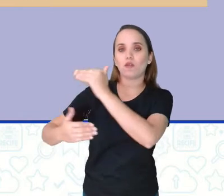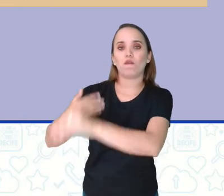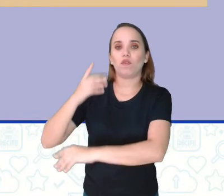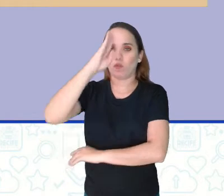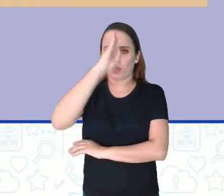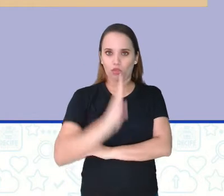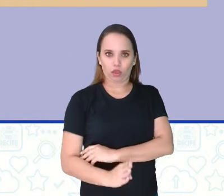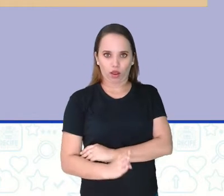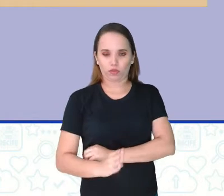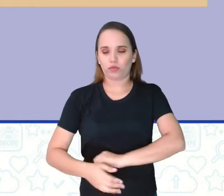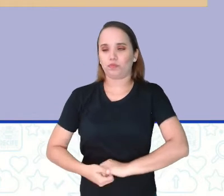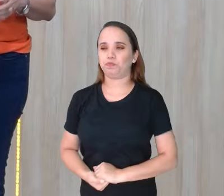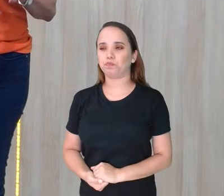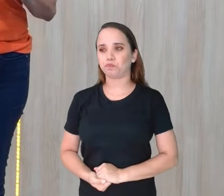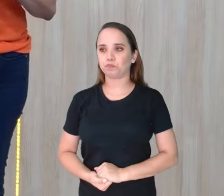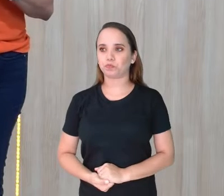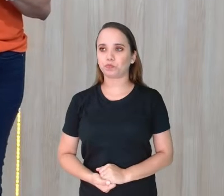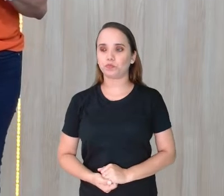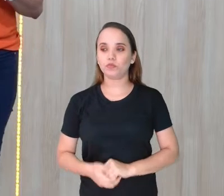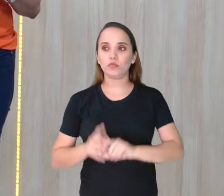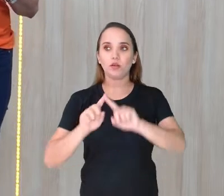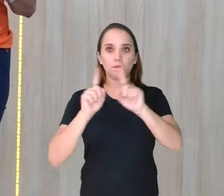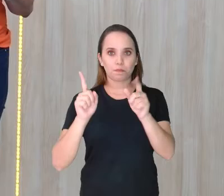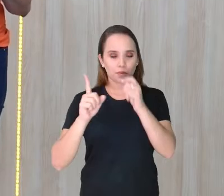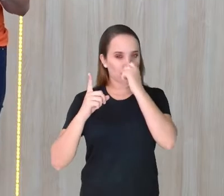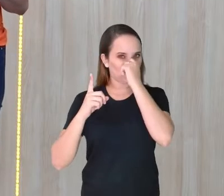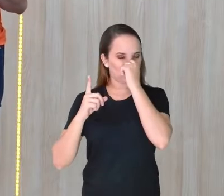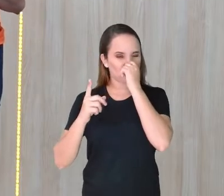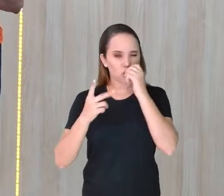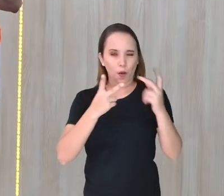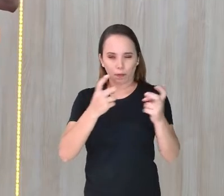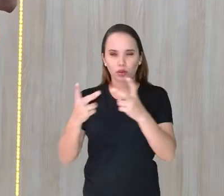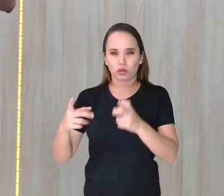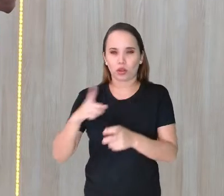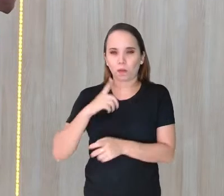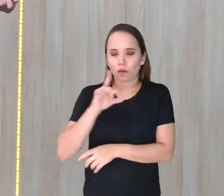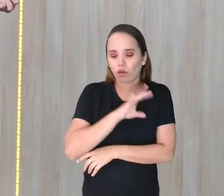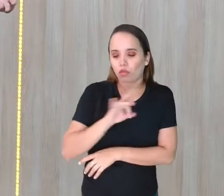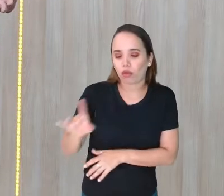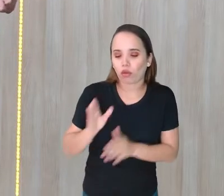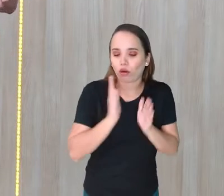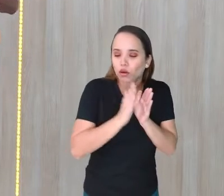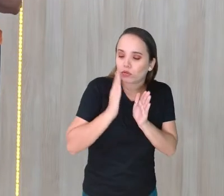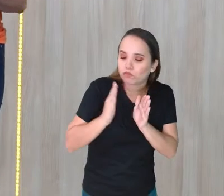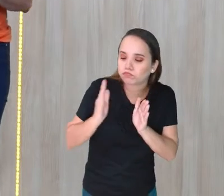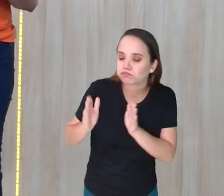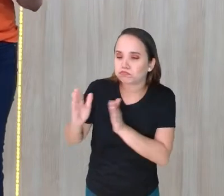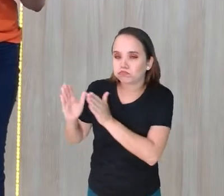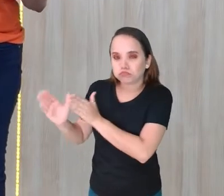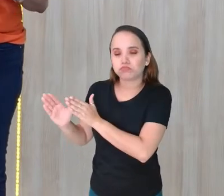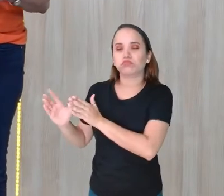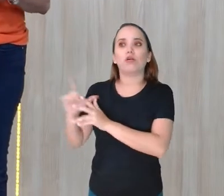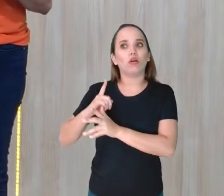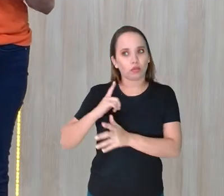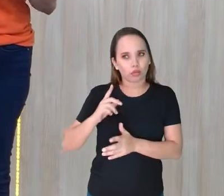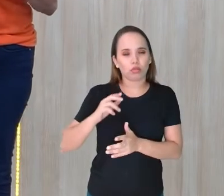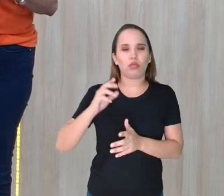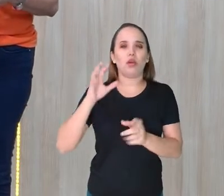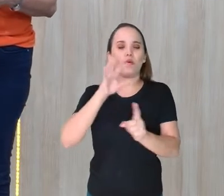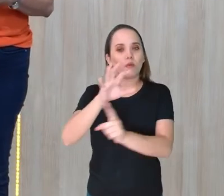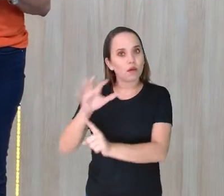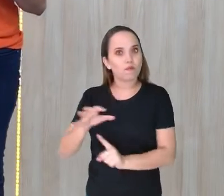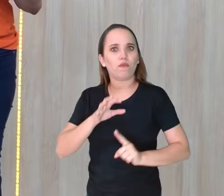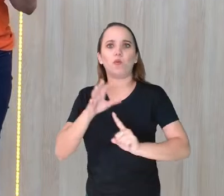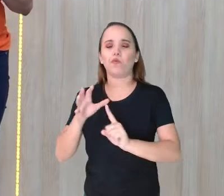direto. Mas aí, vejam que cada fase dos seres, né, que sofrem de acordo com a reprodução, de